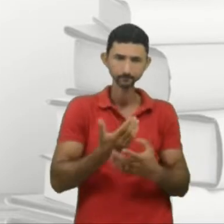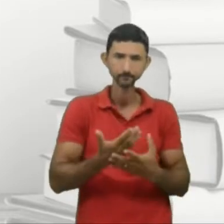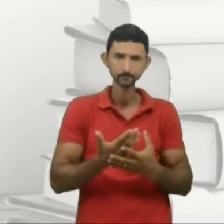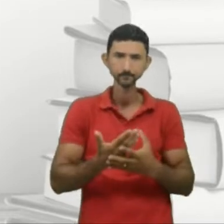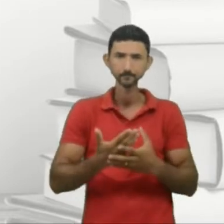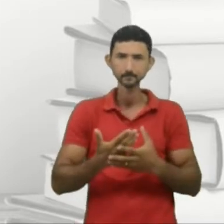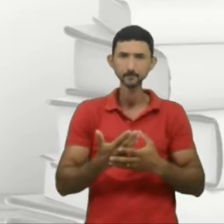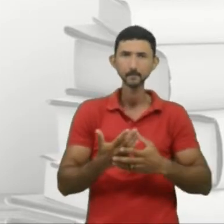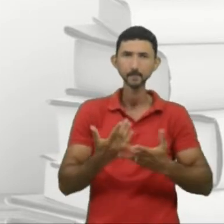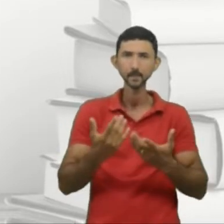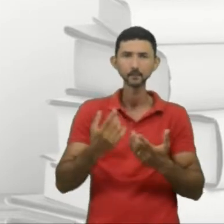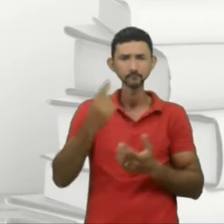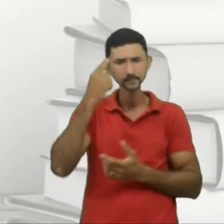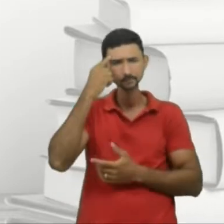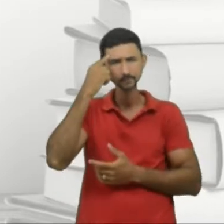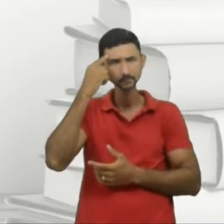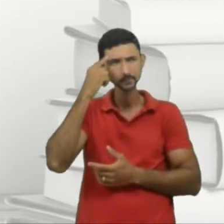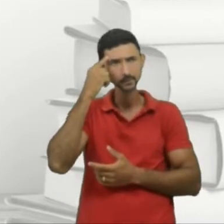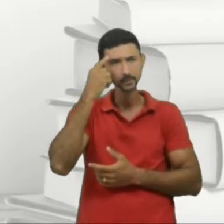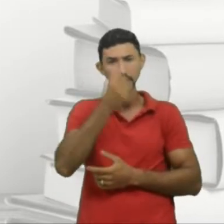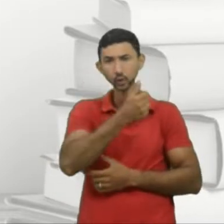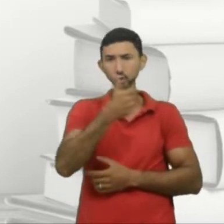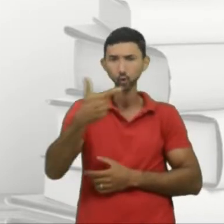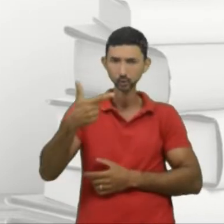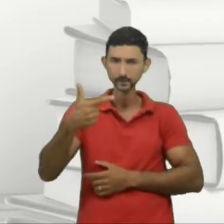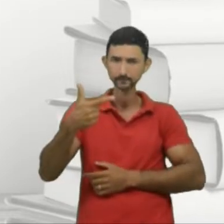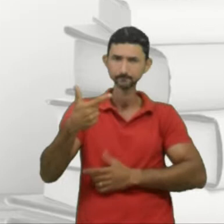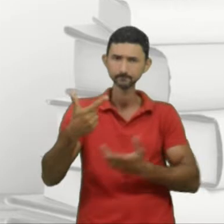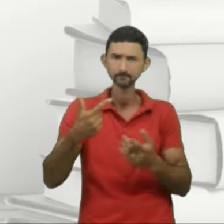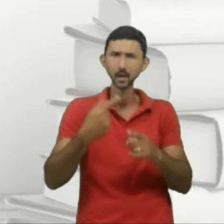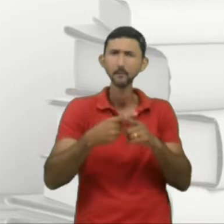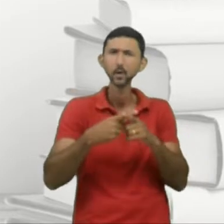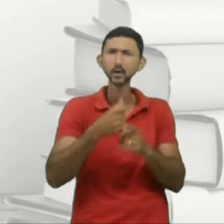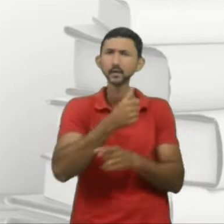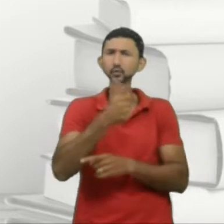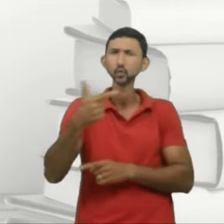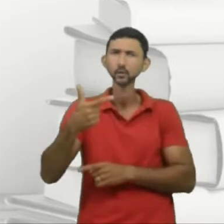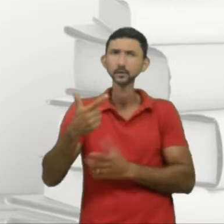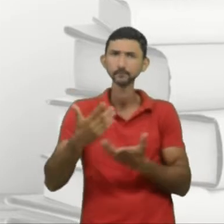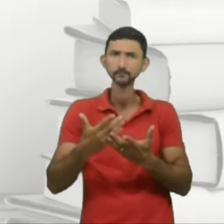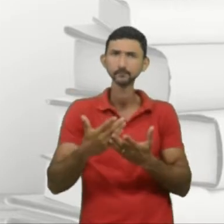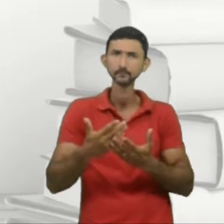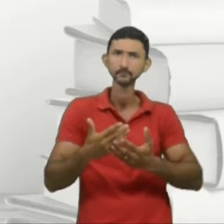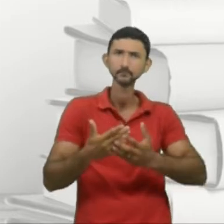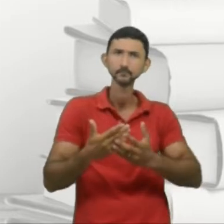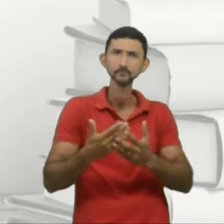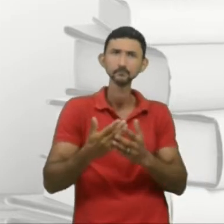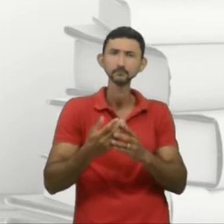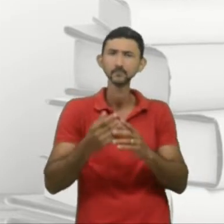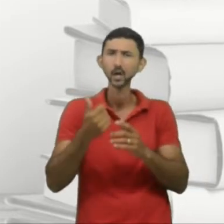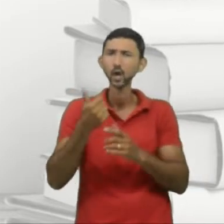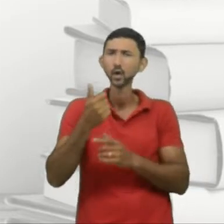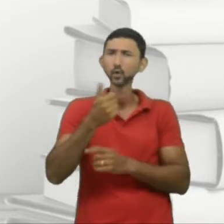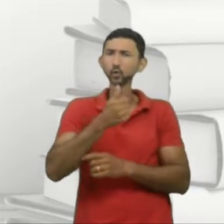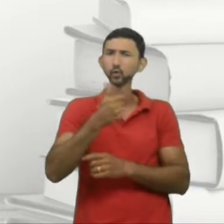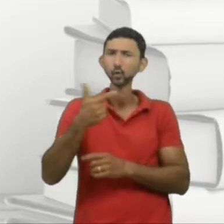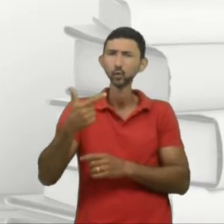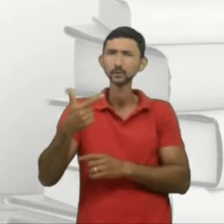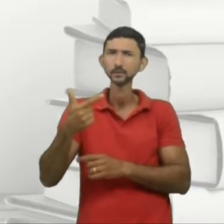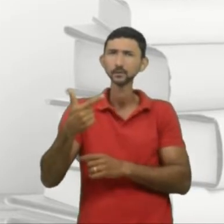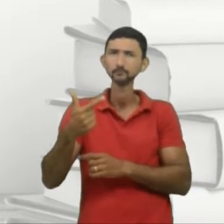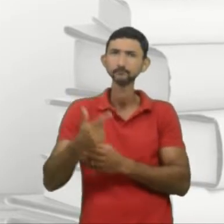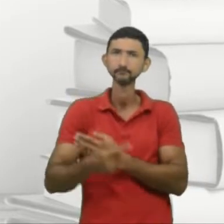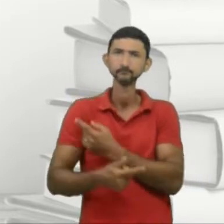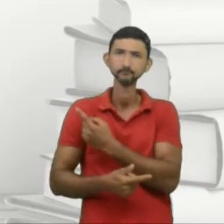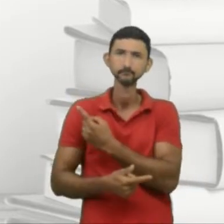e chegamos a 12, o valor. Mas vamos entender por quê. Há 12 possibilidades. Opa, apareceu